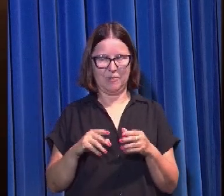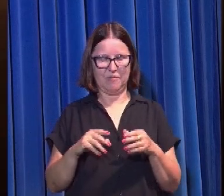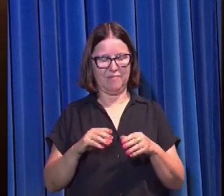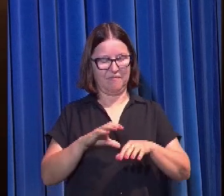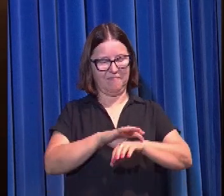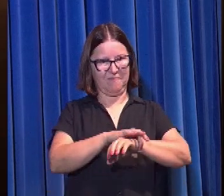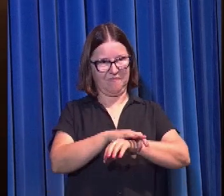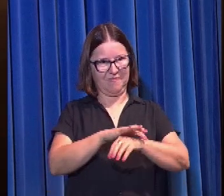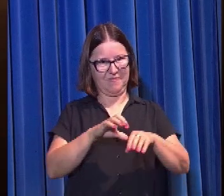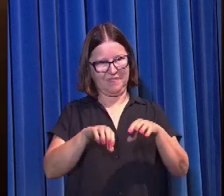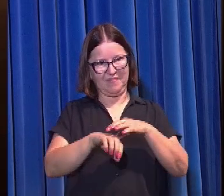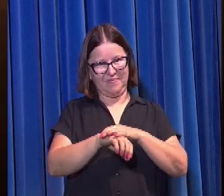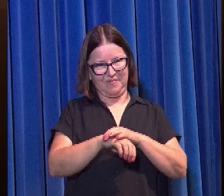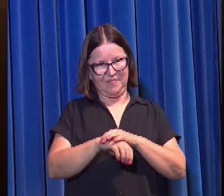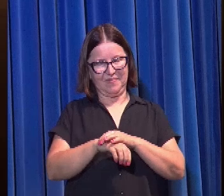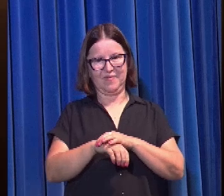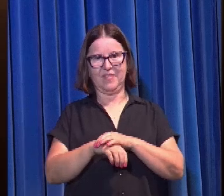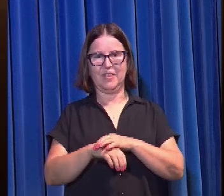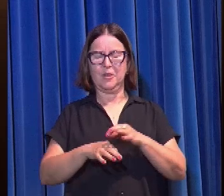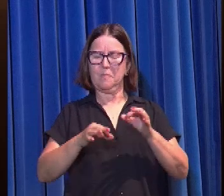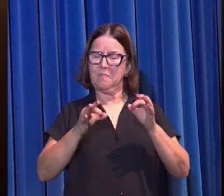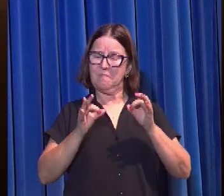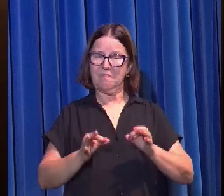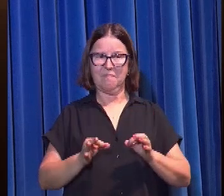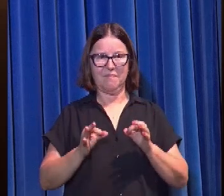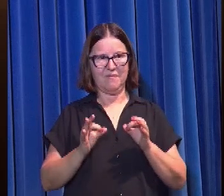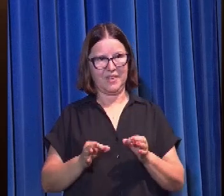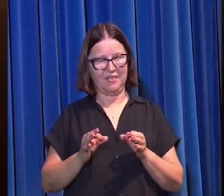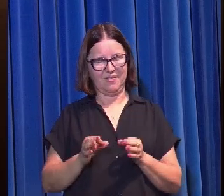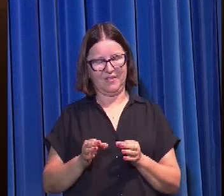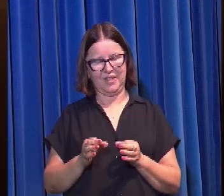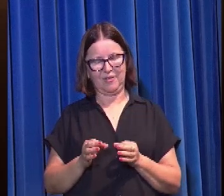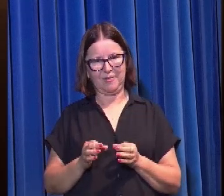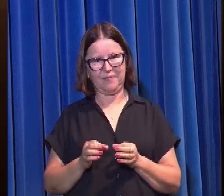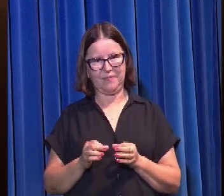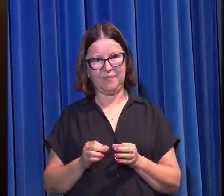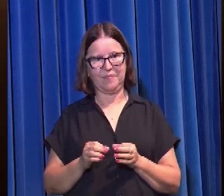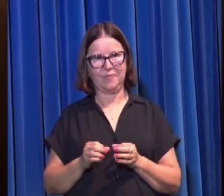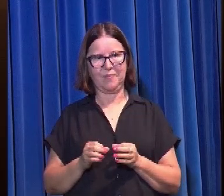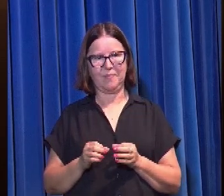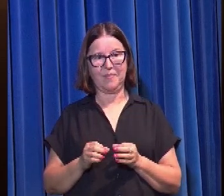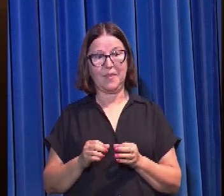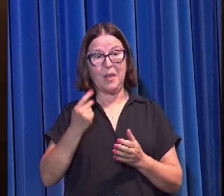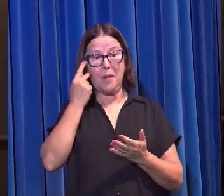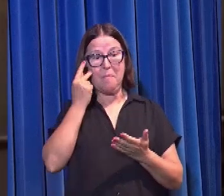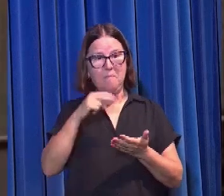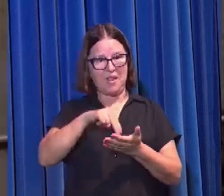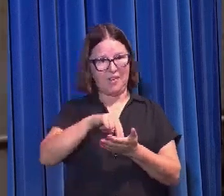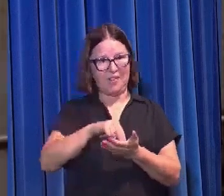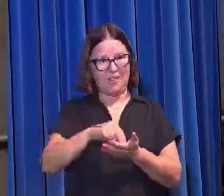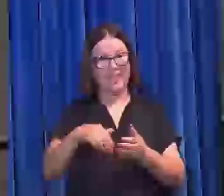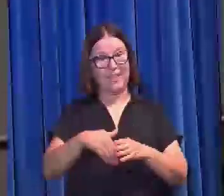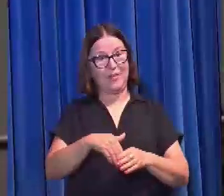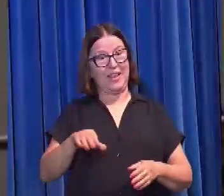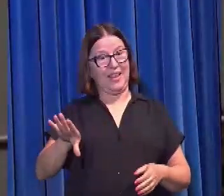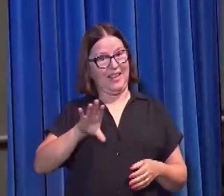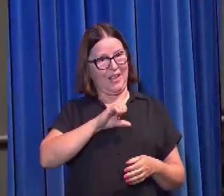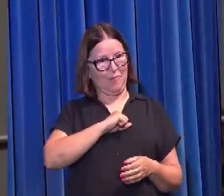seu próprio aumento para a edificação de si mesmo em amor. Vamos orar, meus